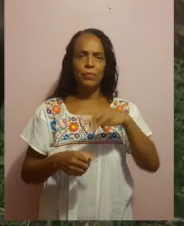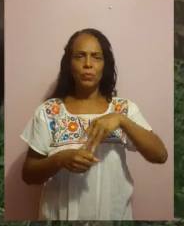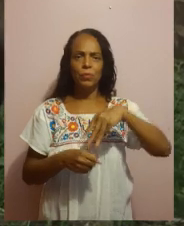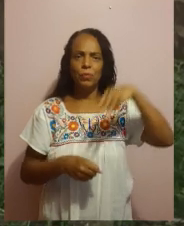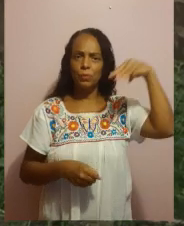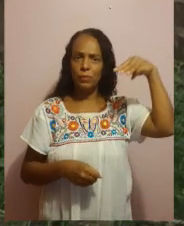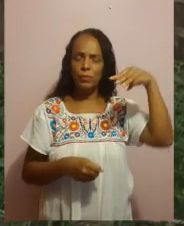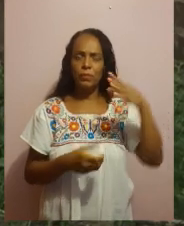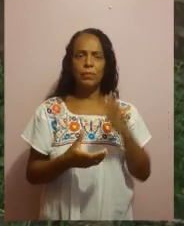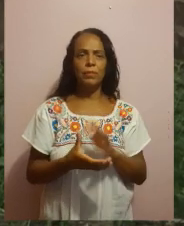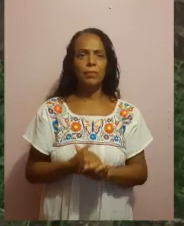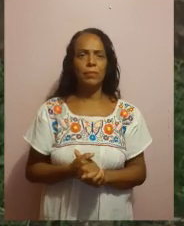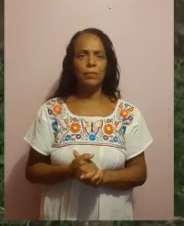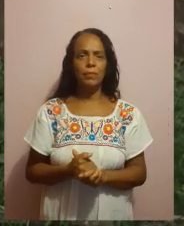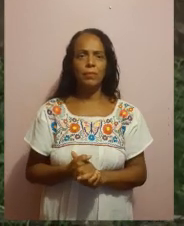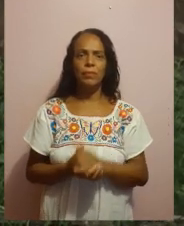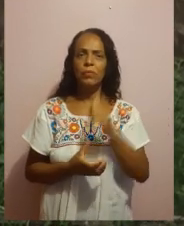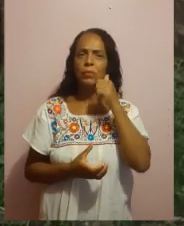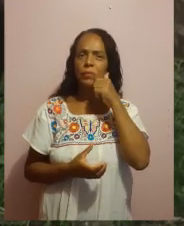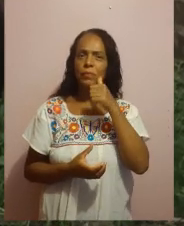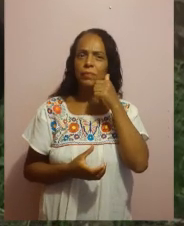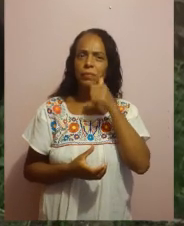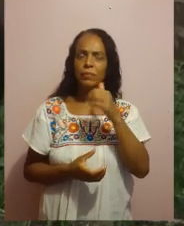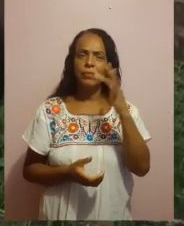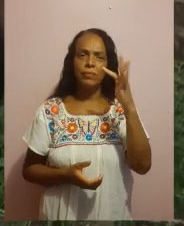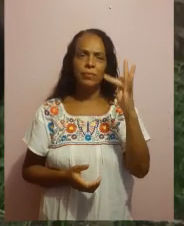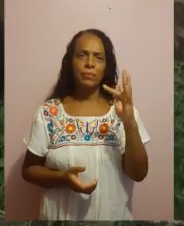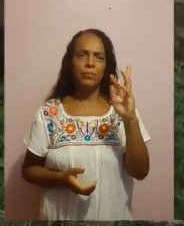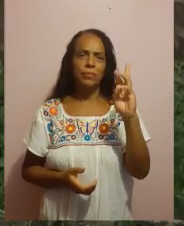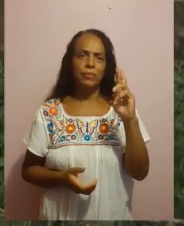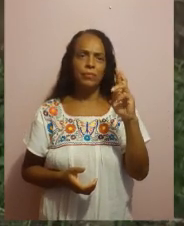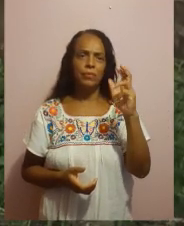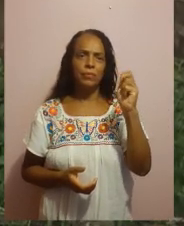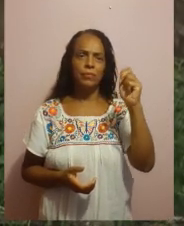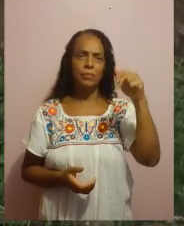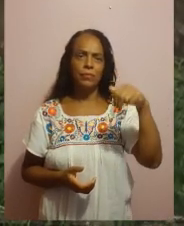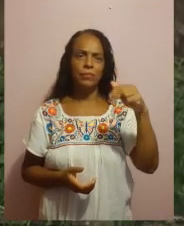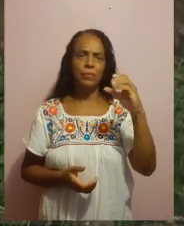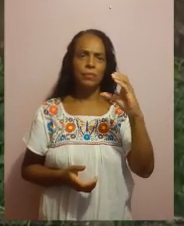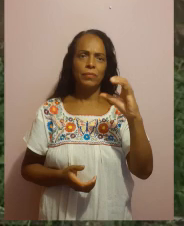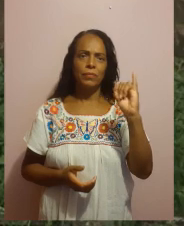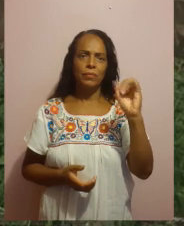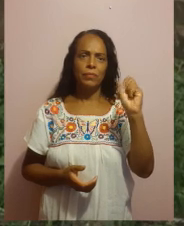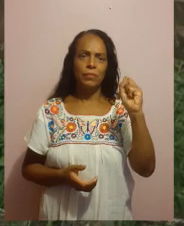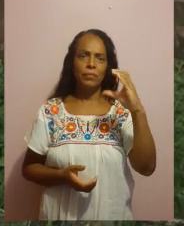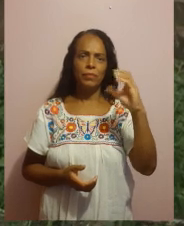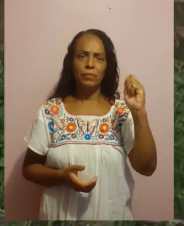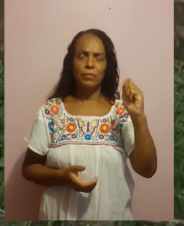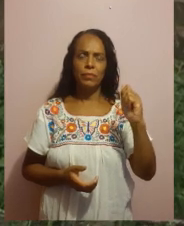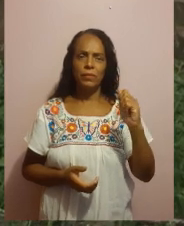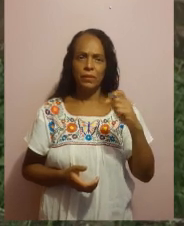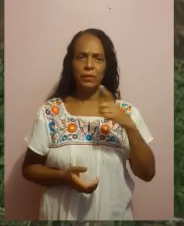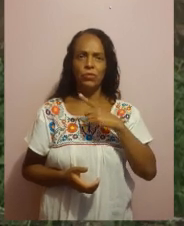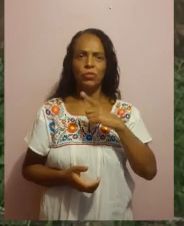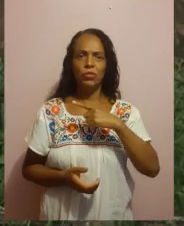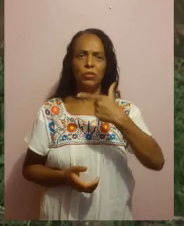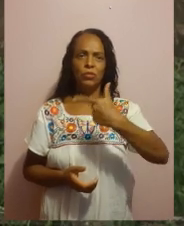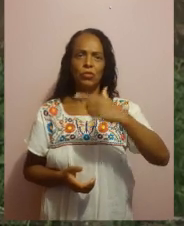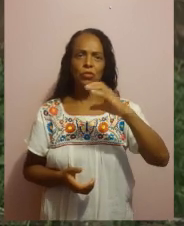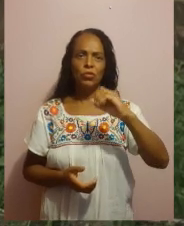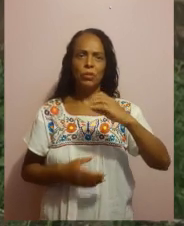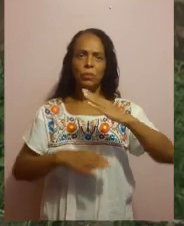companhia, a senhora por nome de Francisca, 20 anos mais velha que